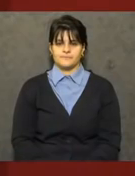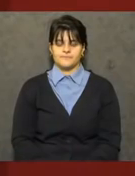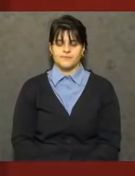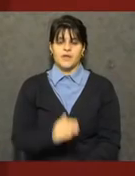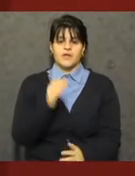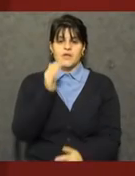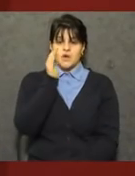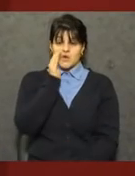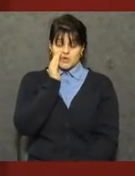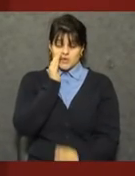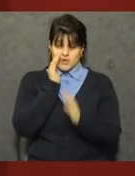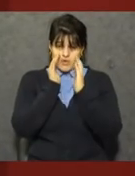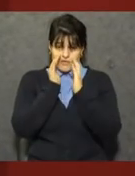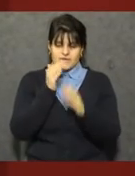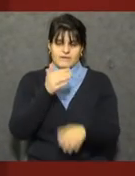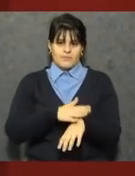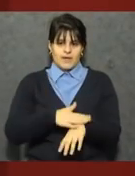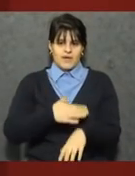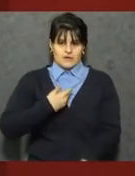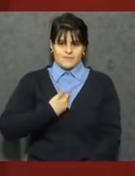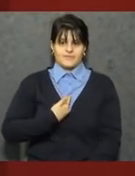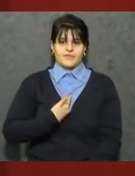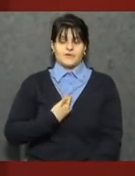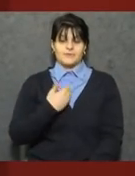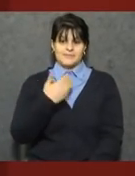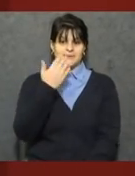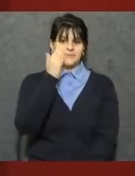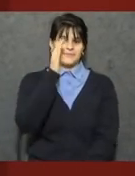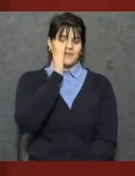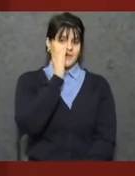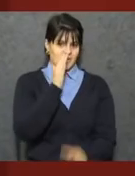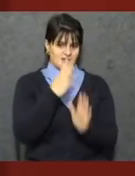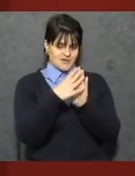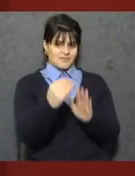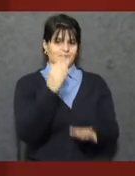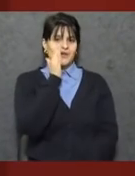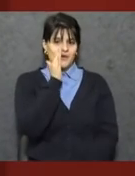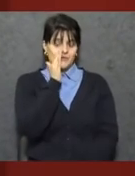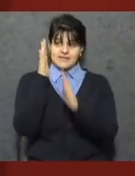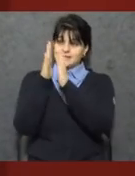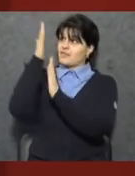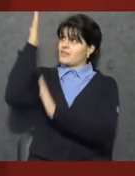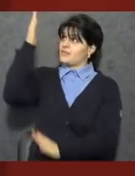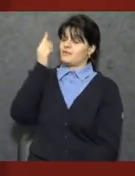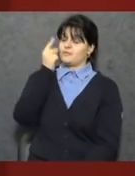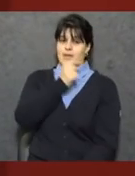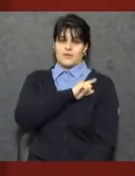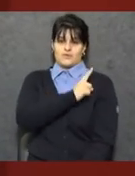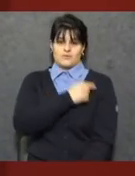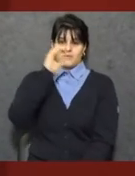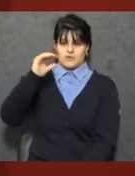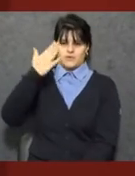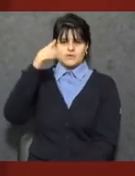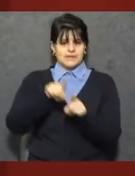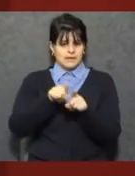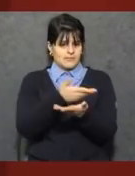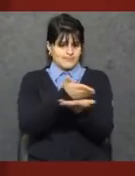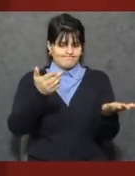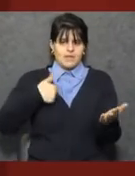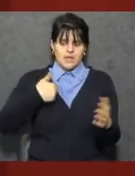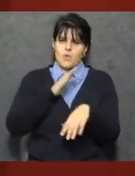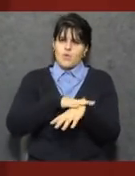Confessemos os nossos pecados. Confesso a Deus Todo-Poderoso e a vós, irmãos, que eu pequei